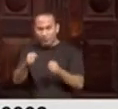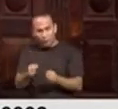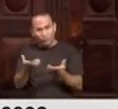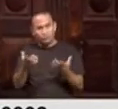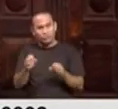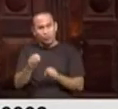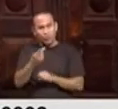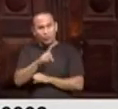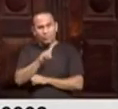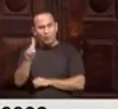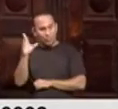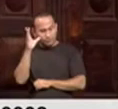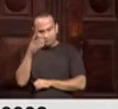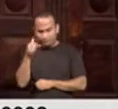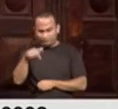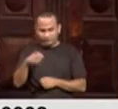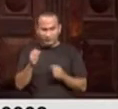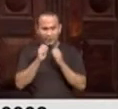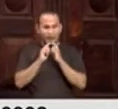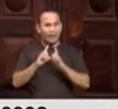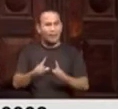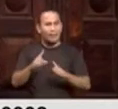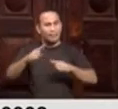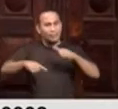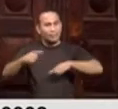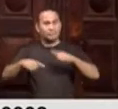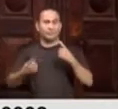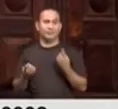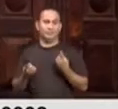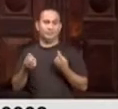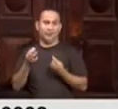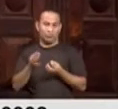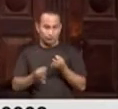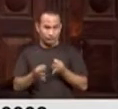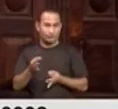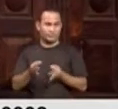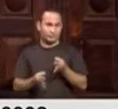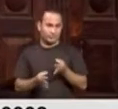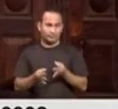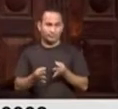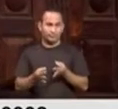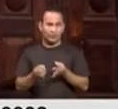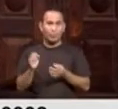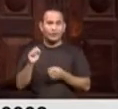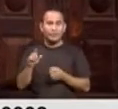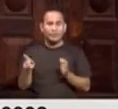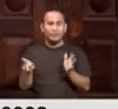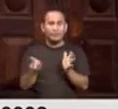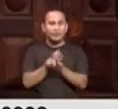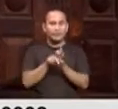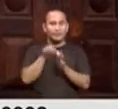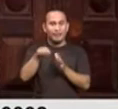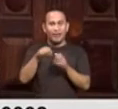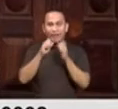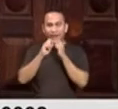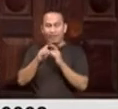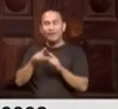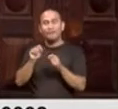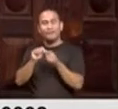nessa casa com uma decisão política. O que cabe a esta casa é assumir o seu